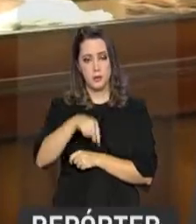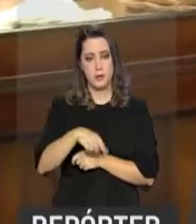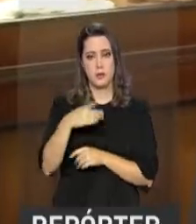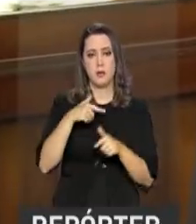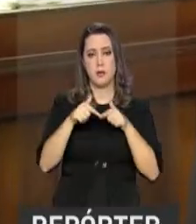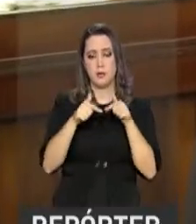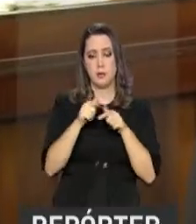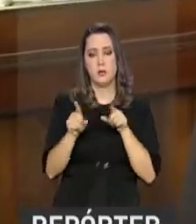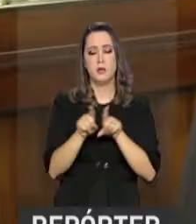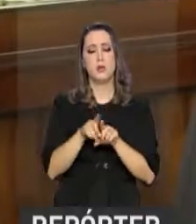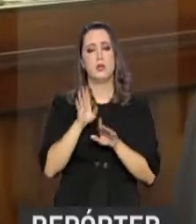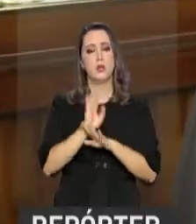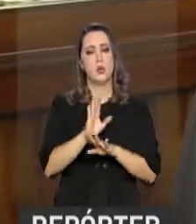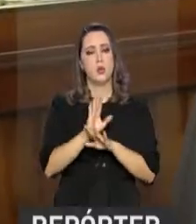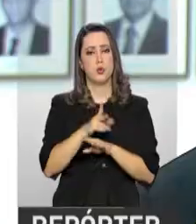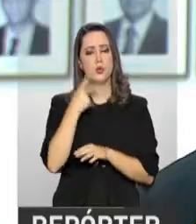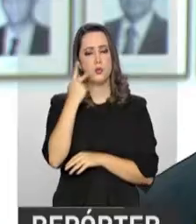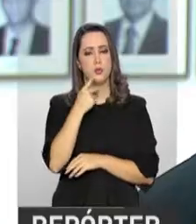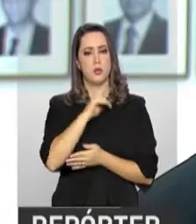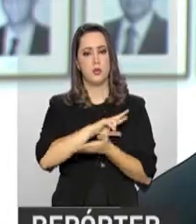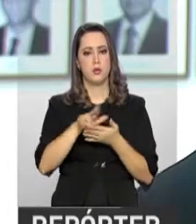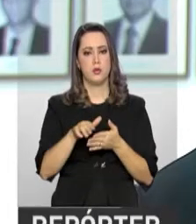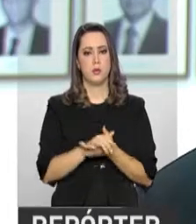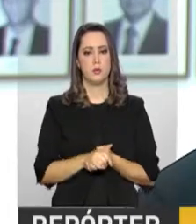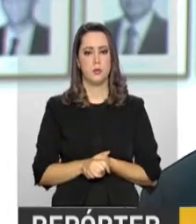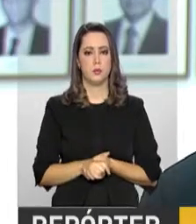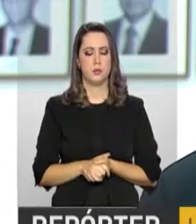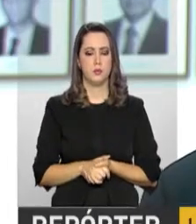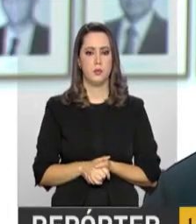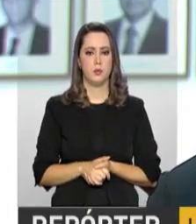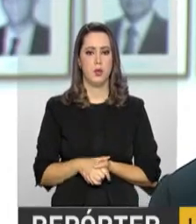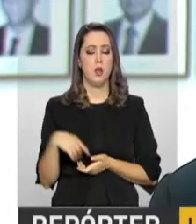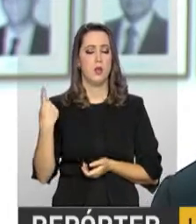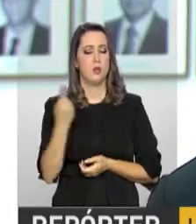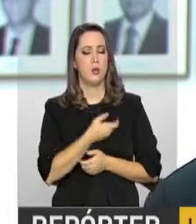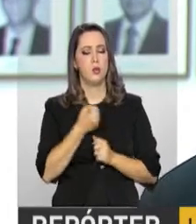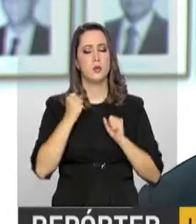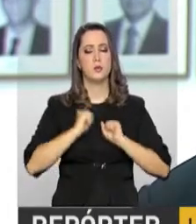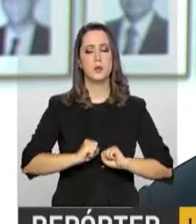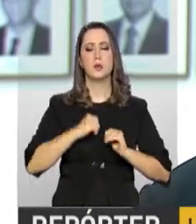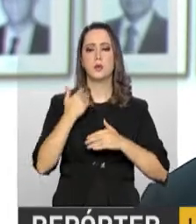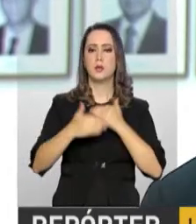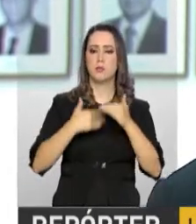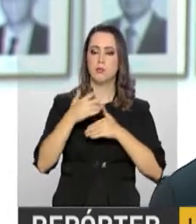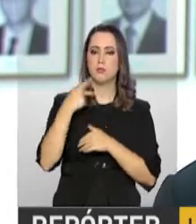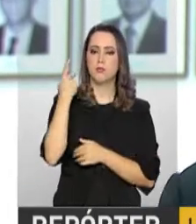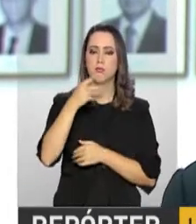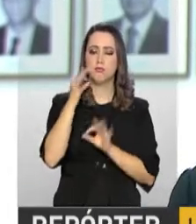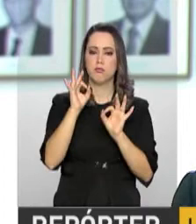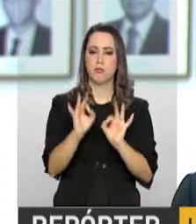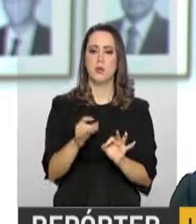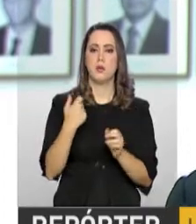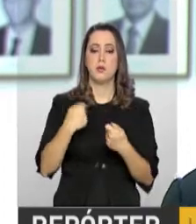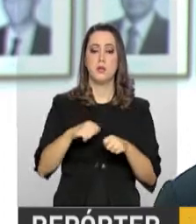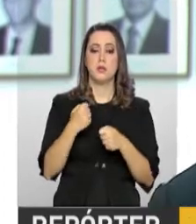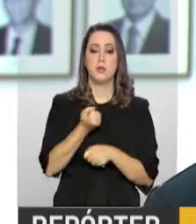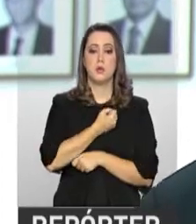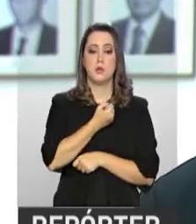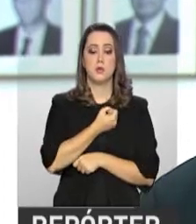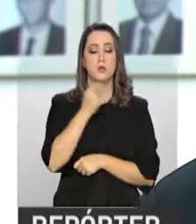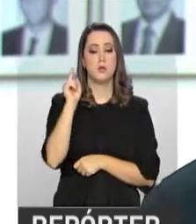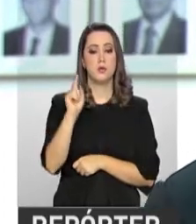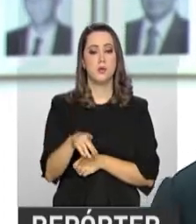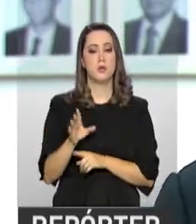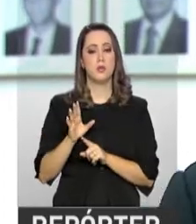na formulação de políticas públicas para a gente poder fazer uma política pública de qualidade nós precisamos ter dados são os dados que